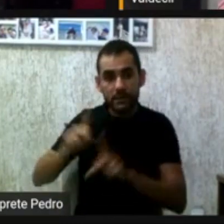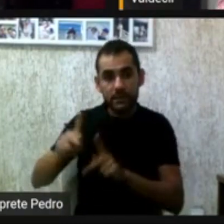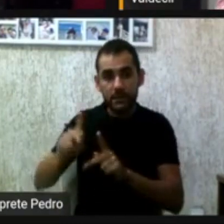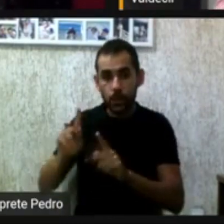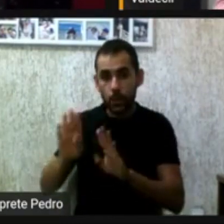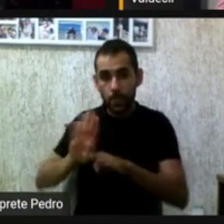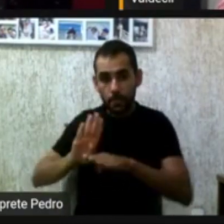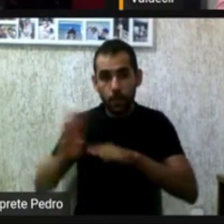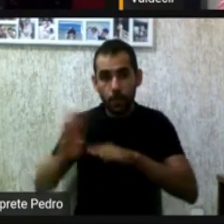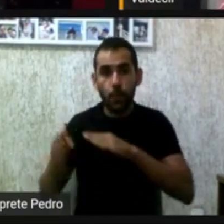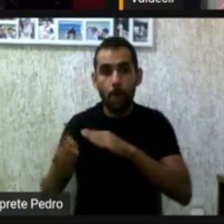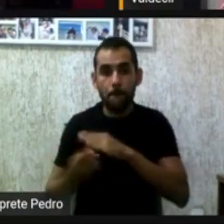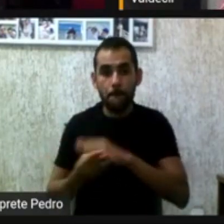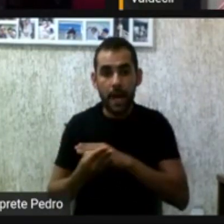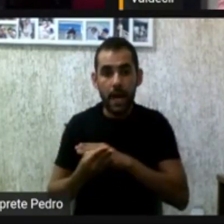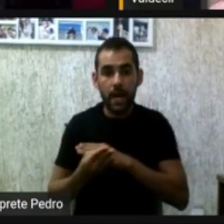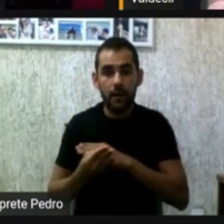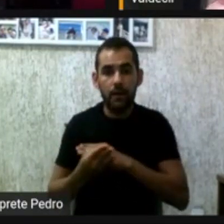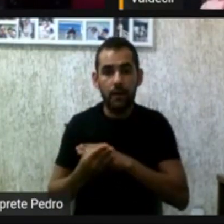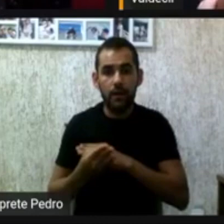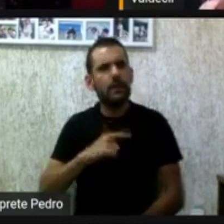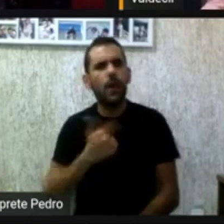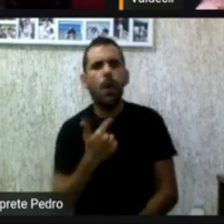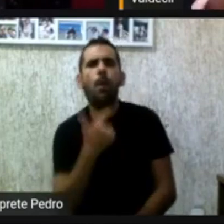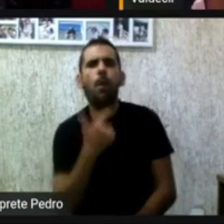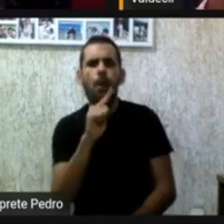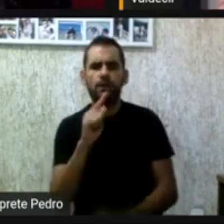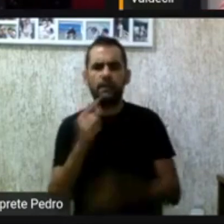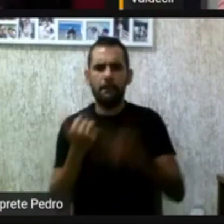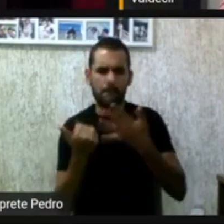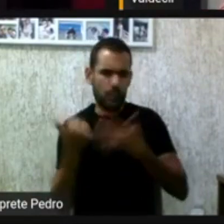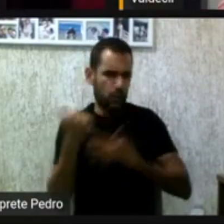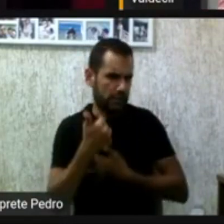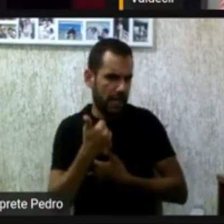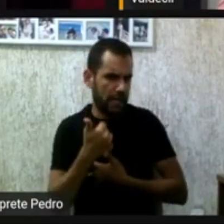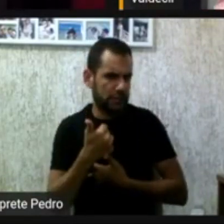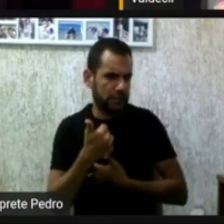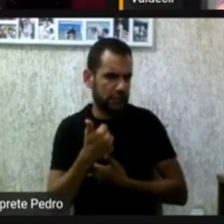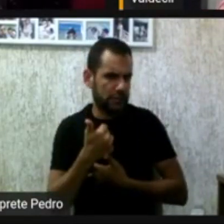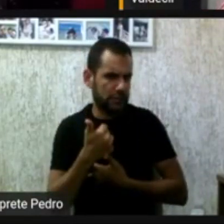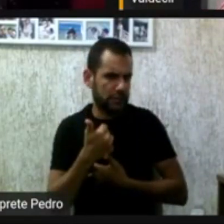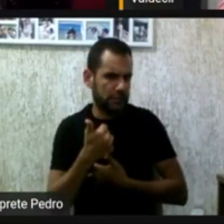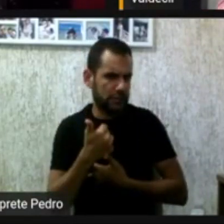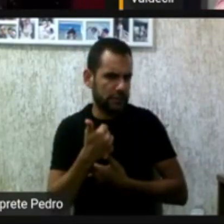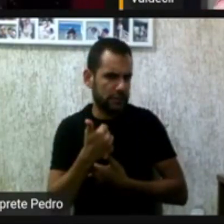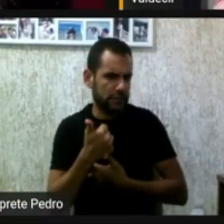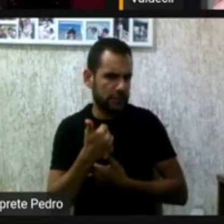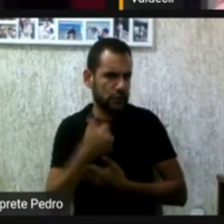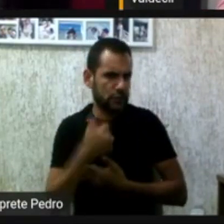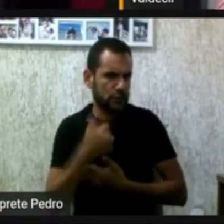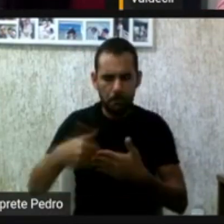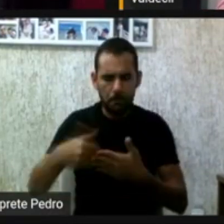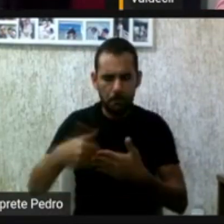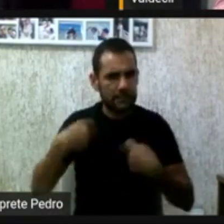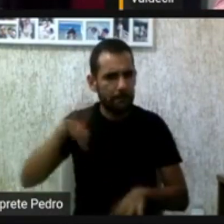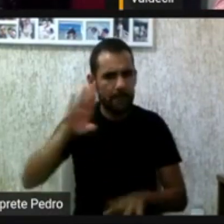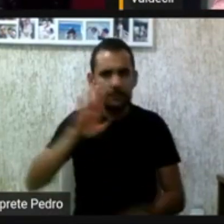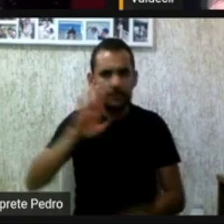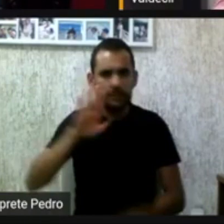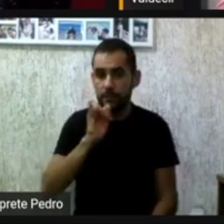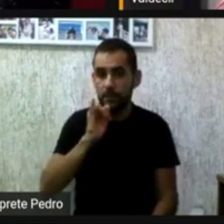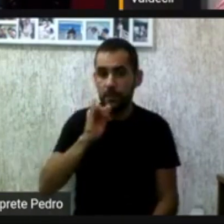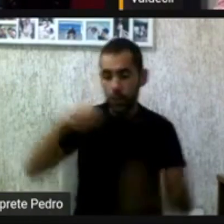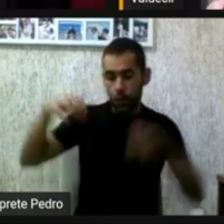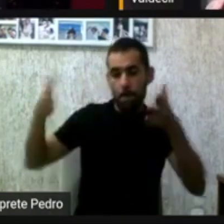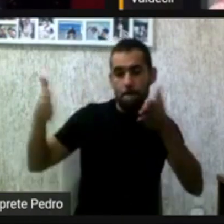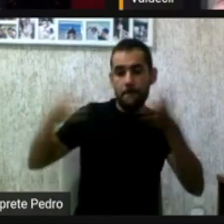bairro não tem outras prioridades que afetam mais o seu dia a dia? Nós estamos chegando agora numa época de chuva. Qual